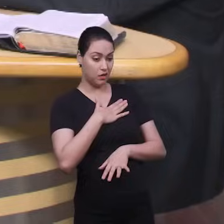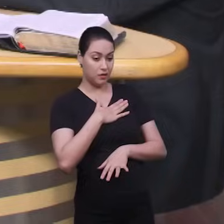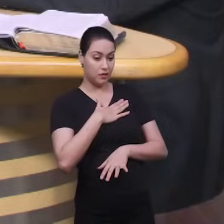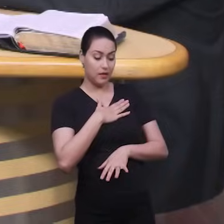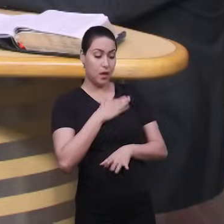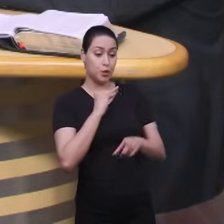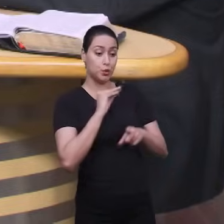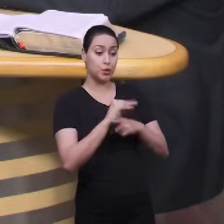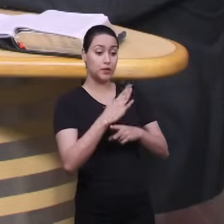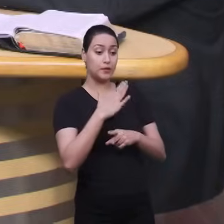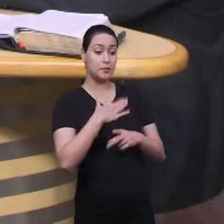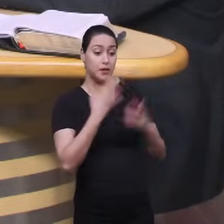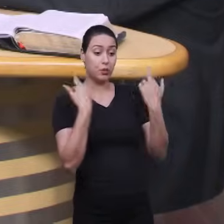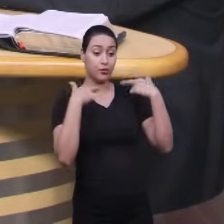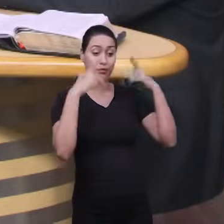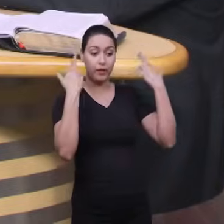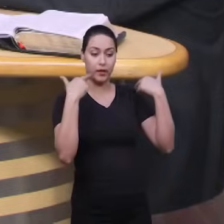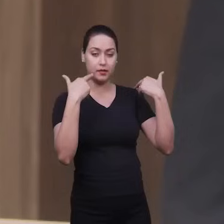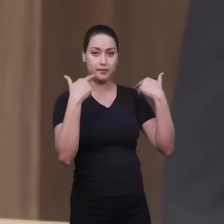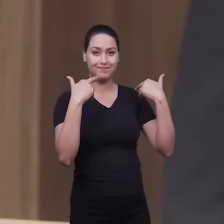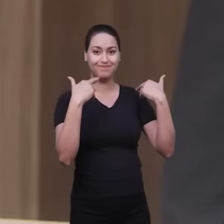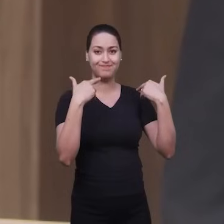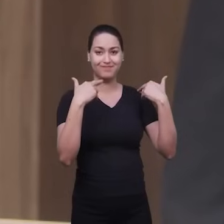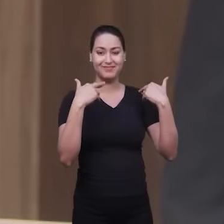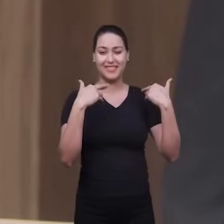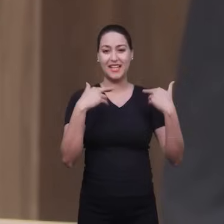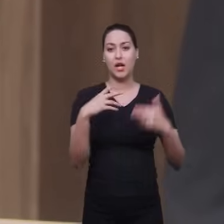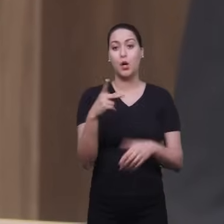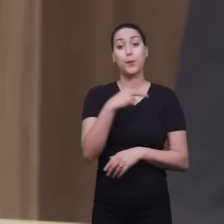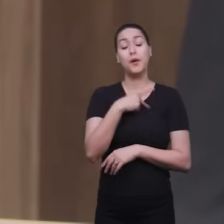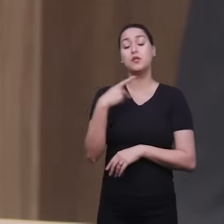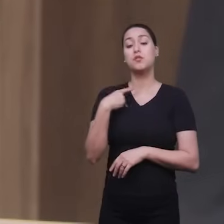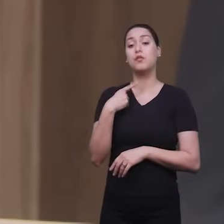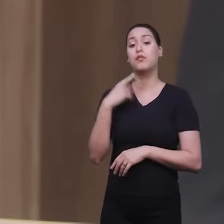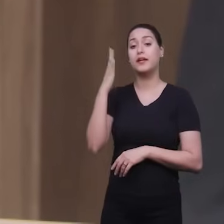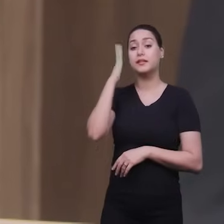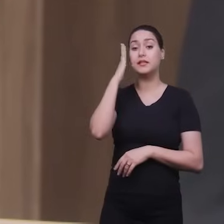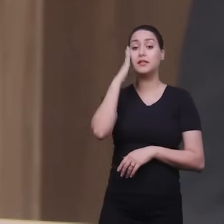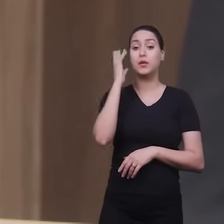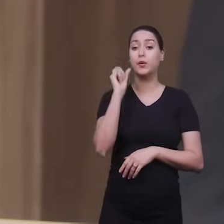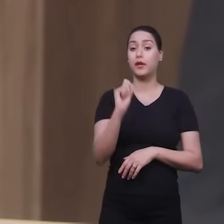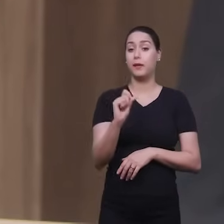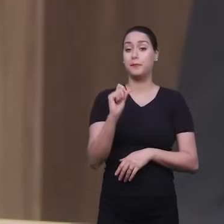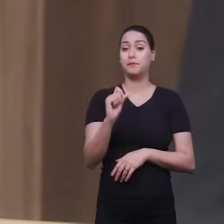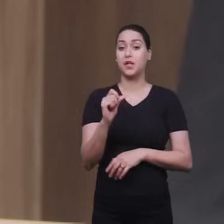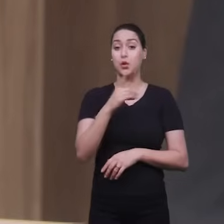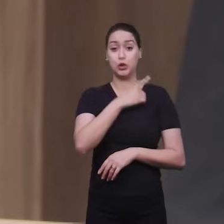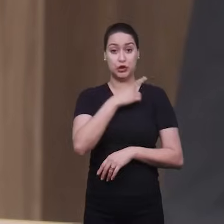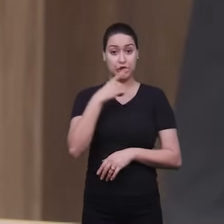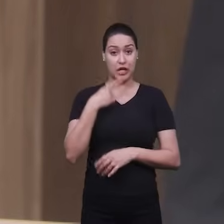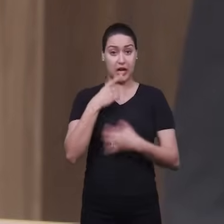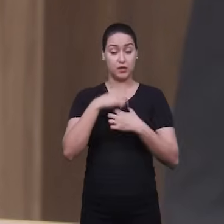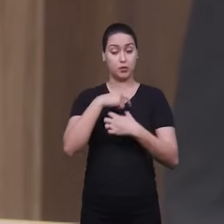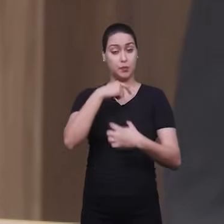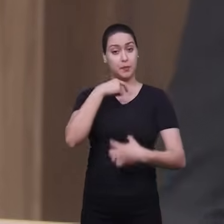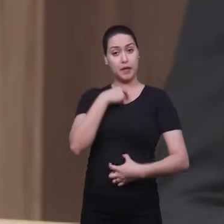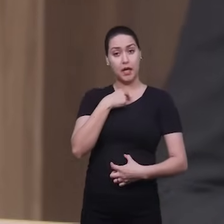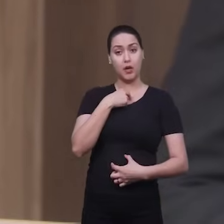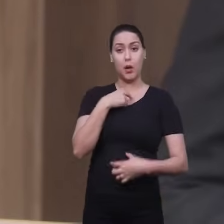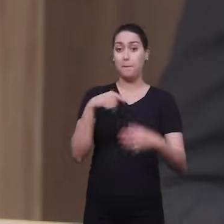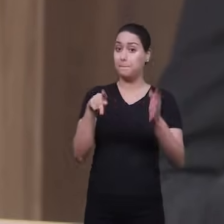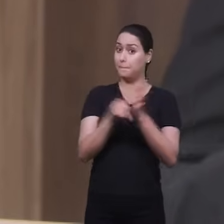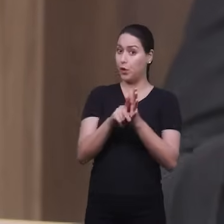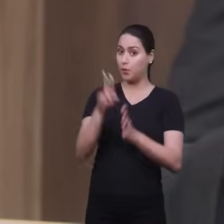Então veja bem o pastor ele vai entender o seguinte até O diácono ou os obreiros são do Senhor